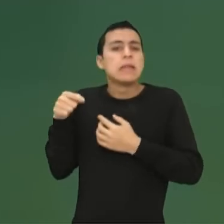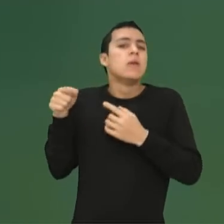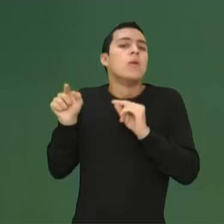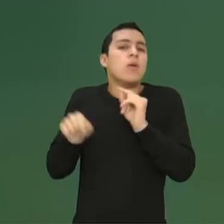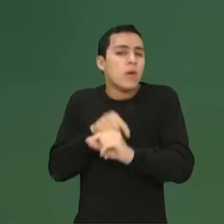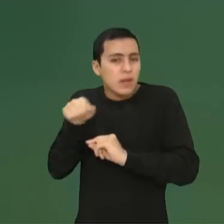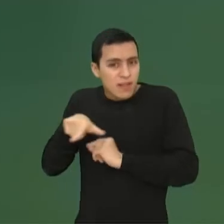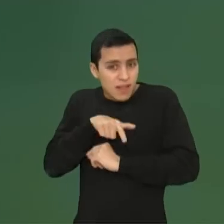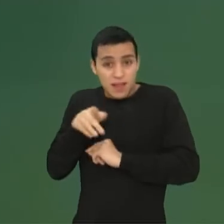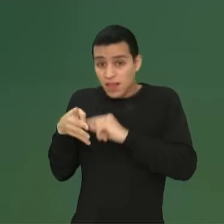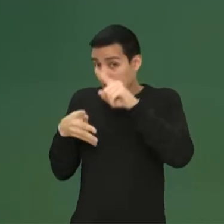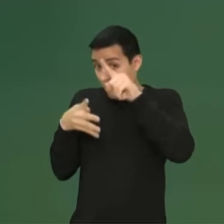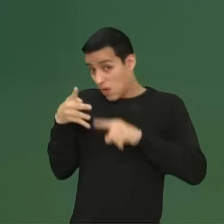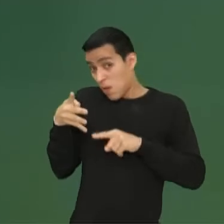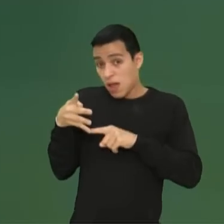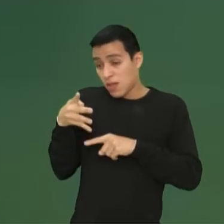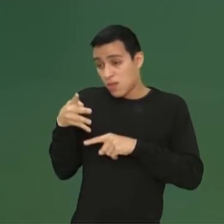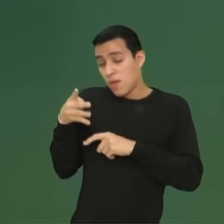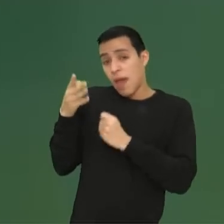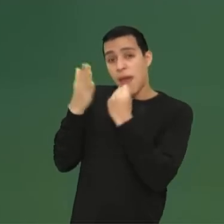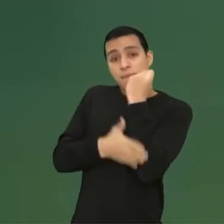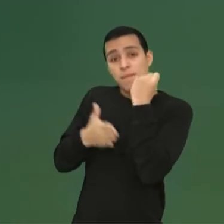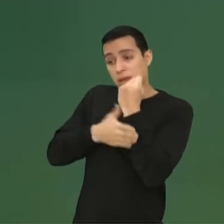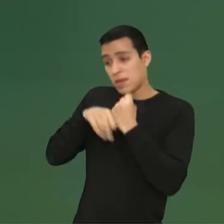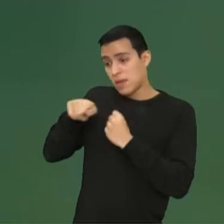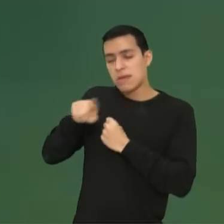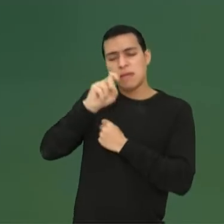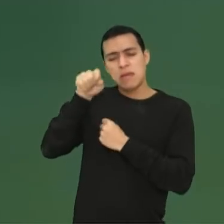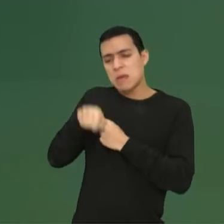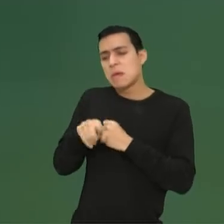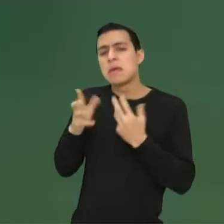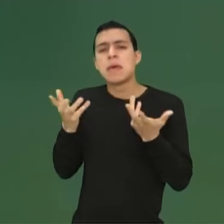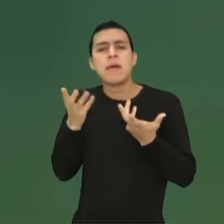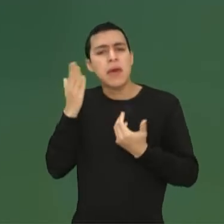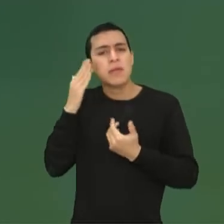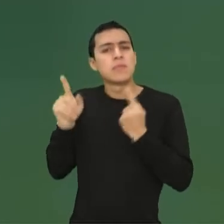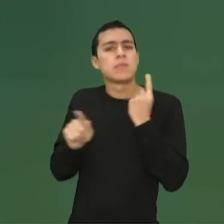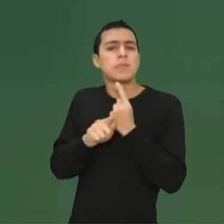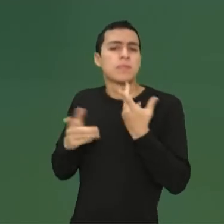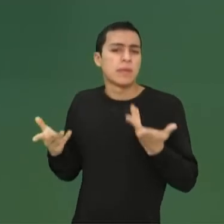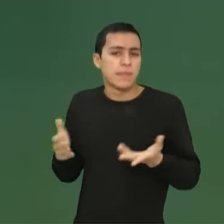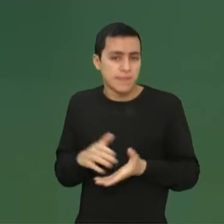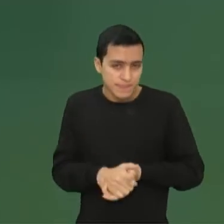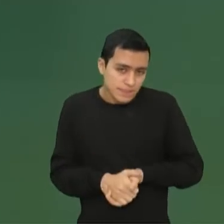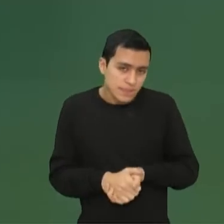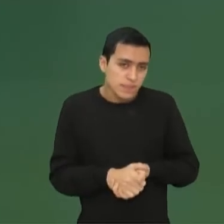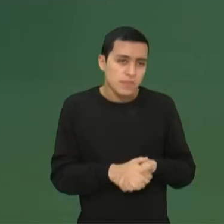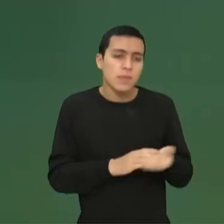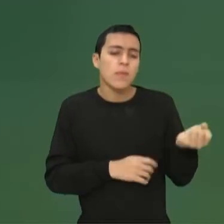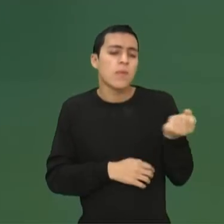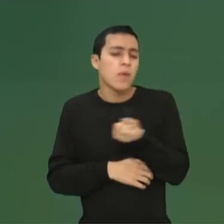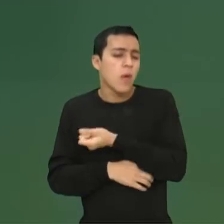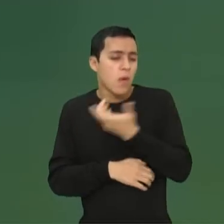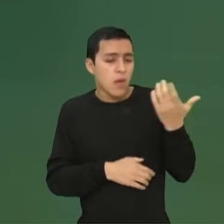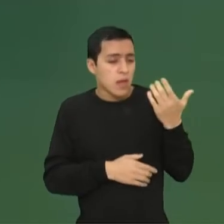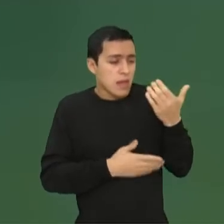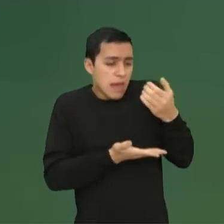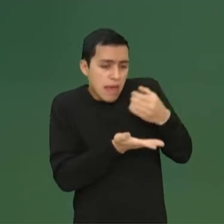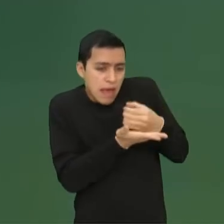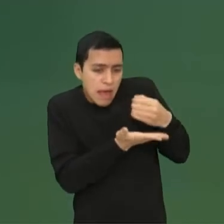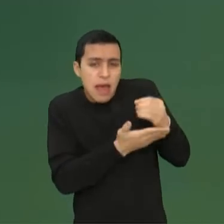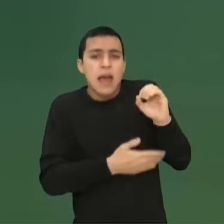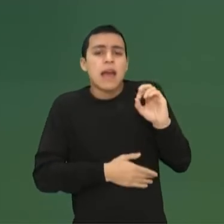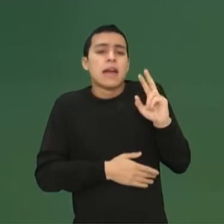tenho 4 abacaxis. E o ponto de interrogação é o que eu quero descobrir. Quantos cilindros de 1